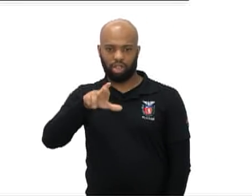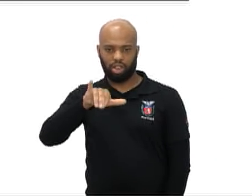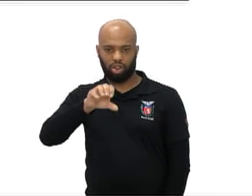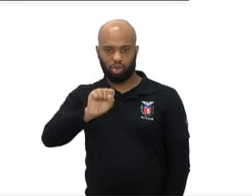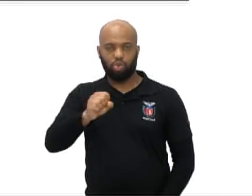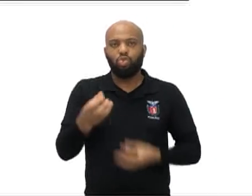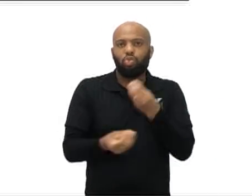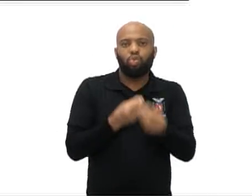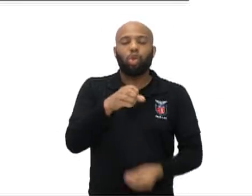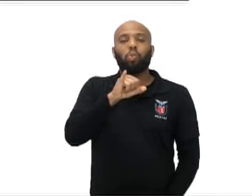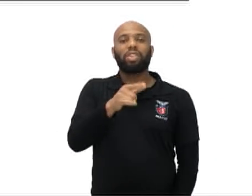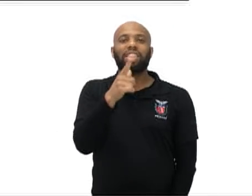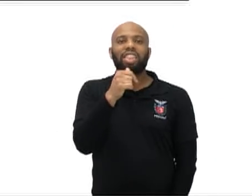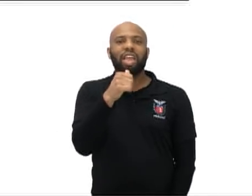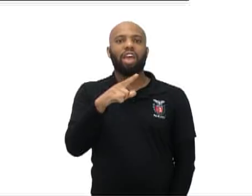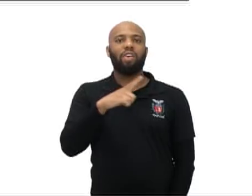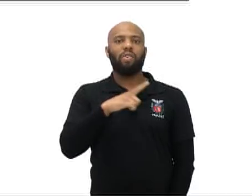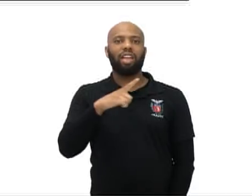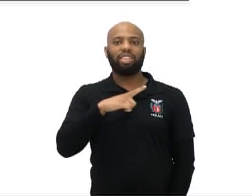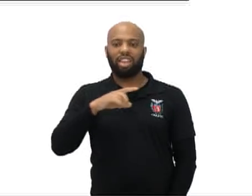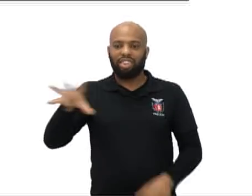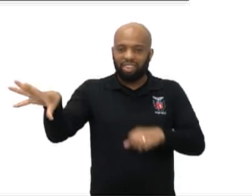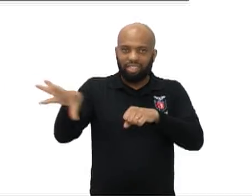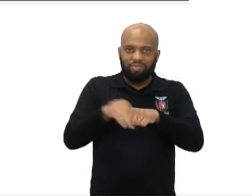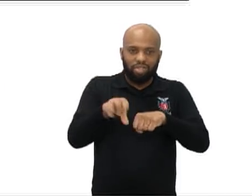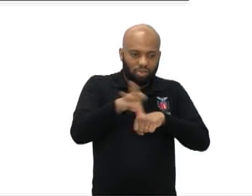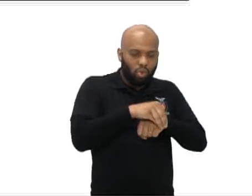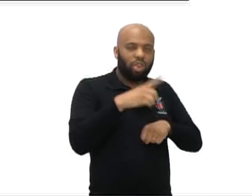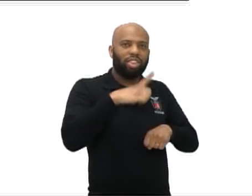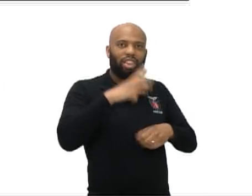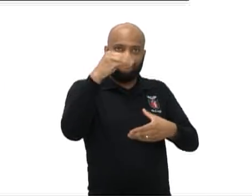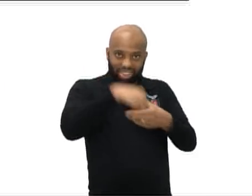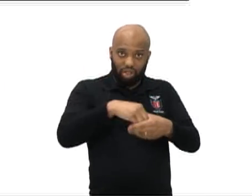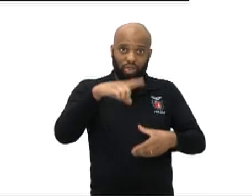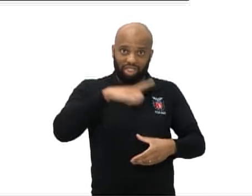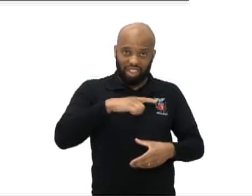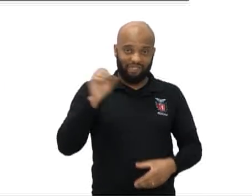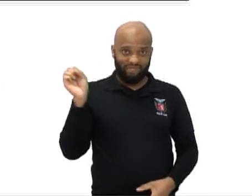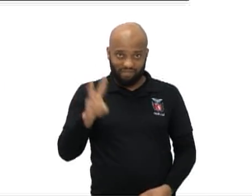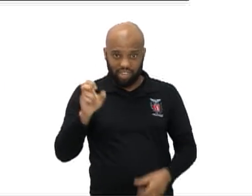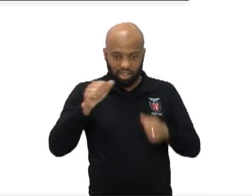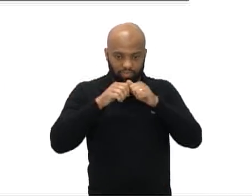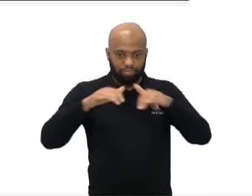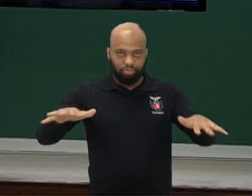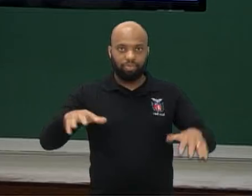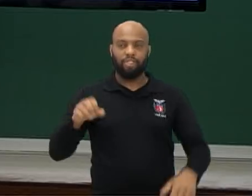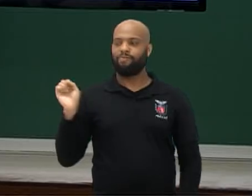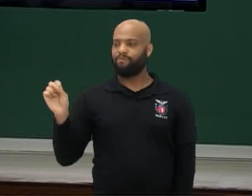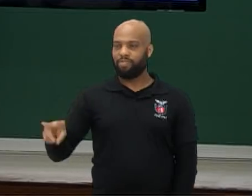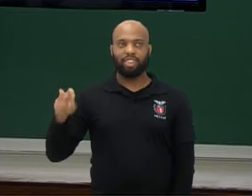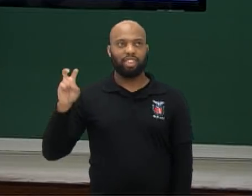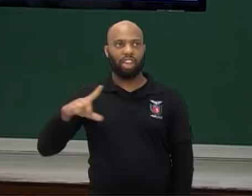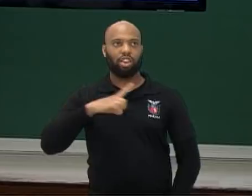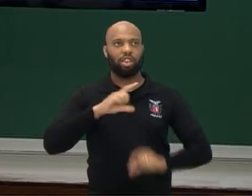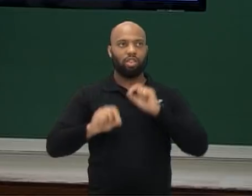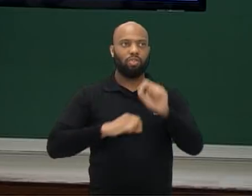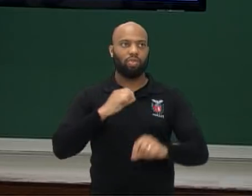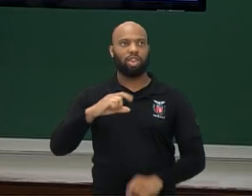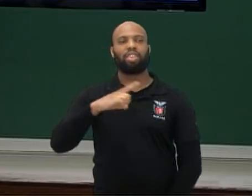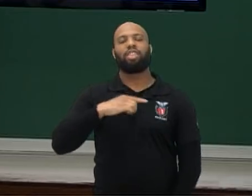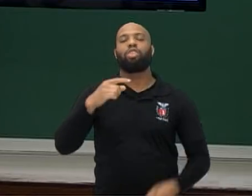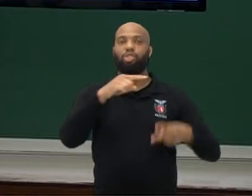contaminada ou ainda alimentos contaminados. Viroses, as principais são a poliomielite ou